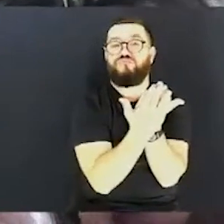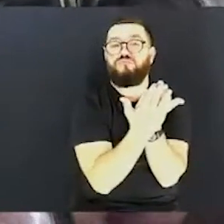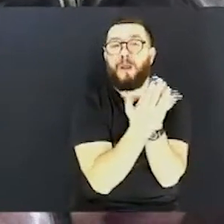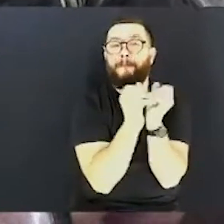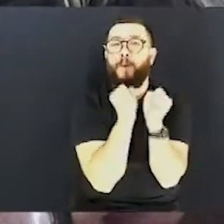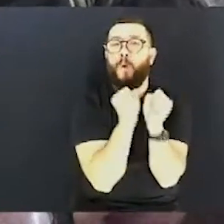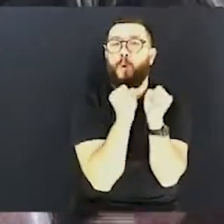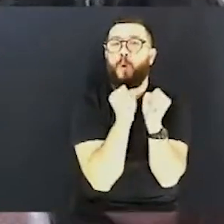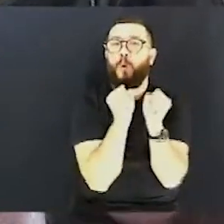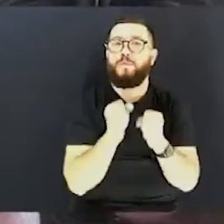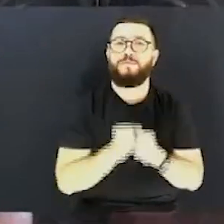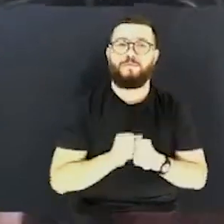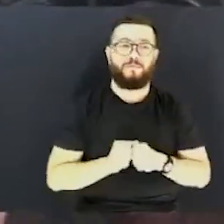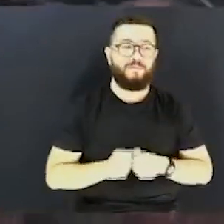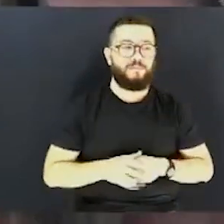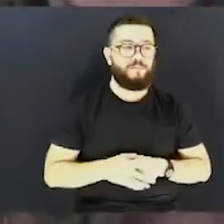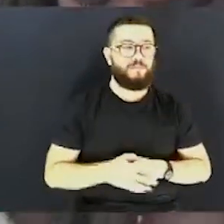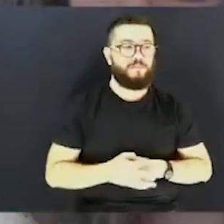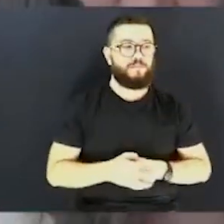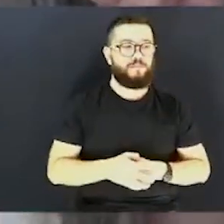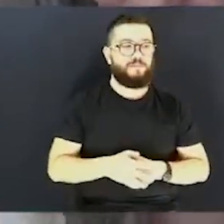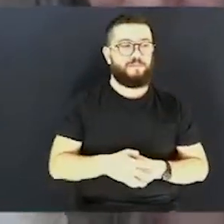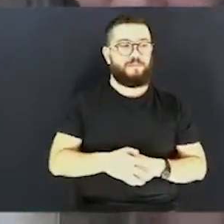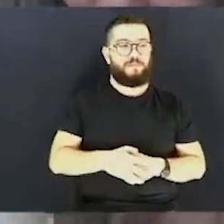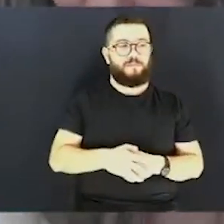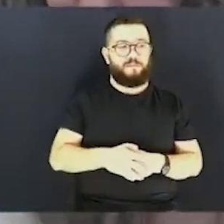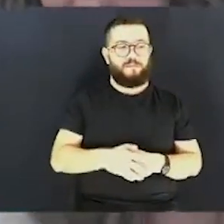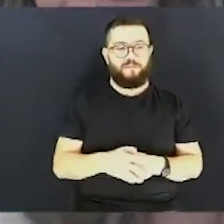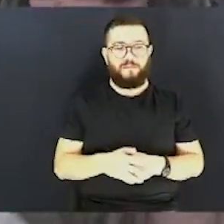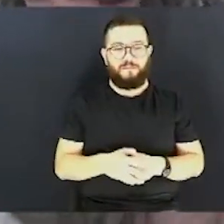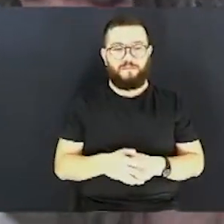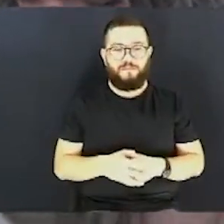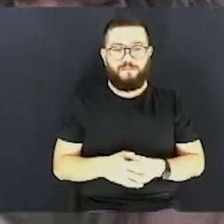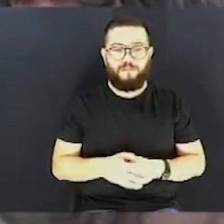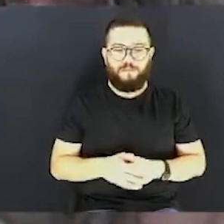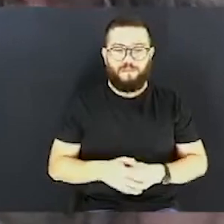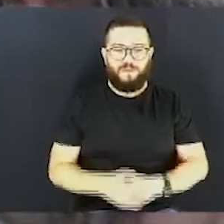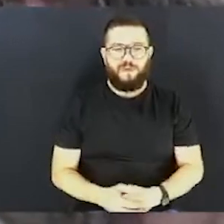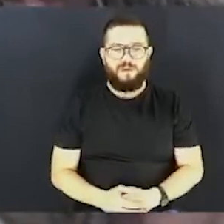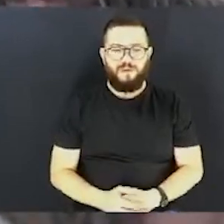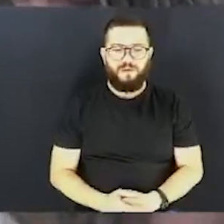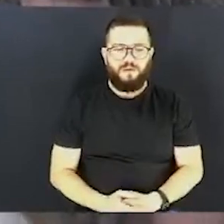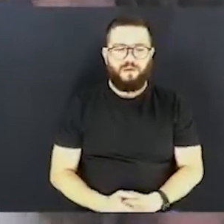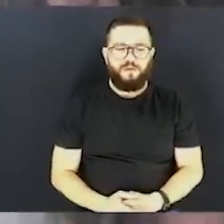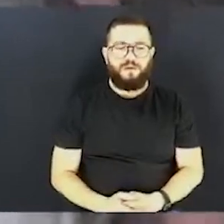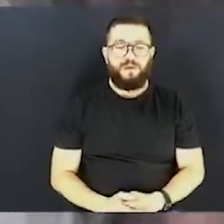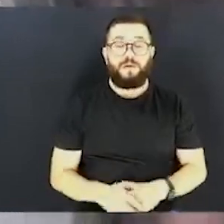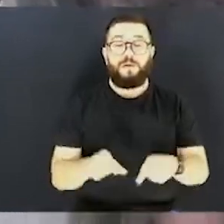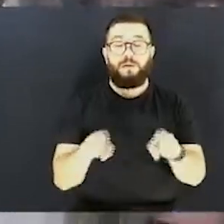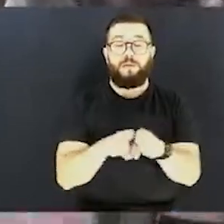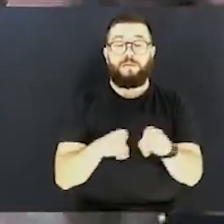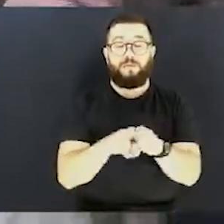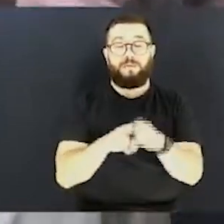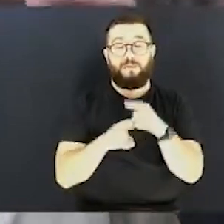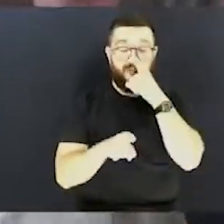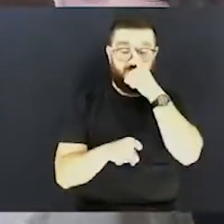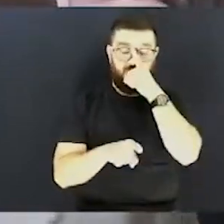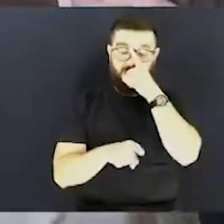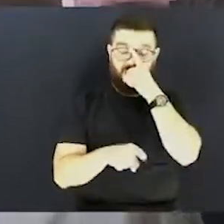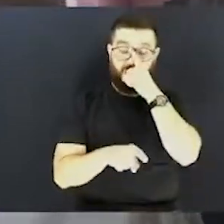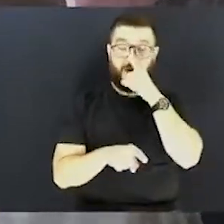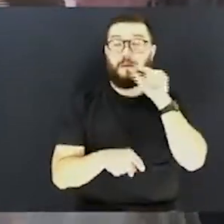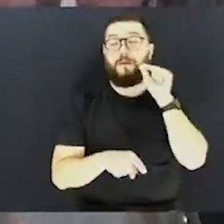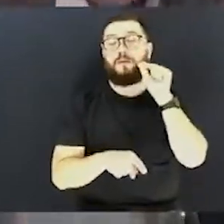vão impactar a prefeitura, vão necessitar de mais recursos. E outro ponto que também a vereadora Amália citou é esse projeto